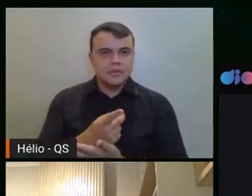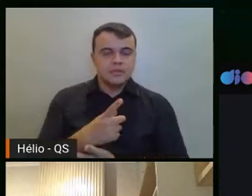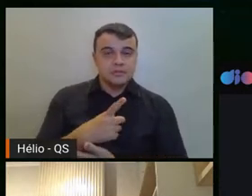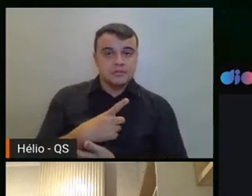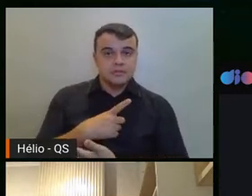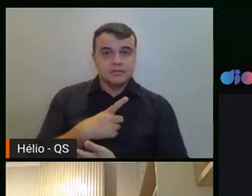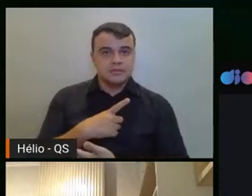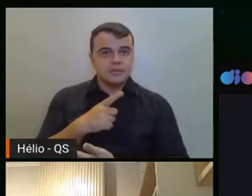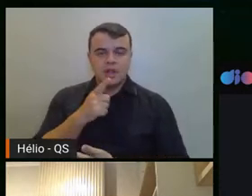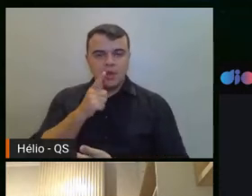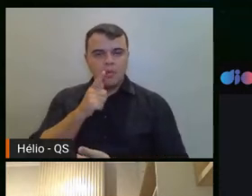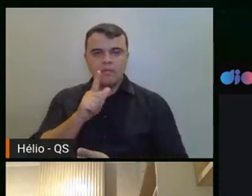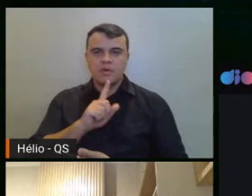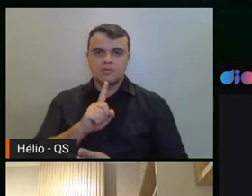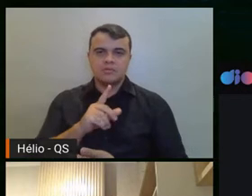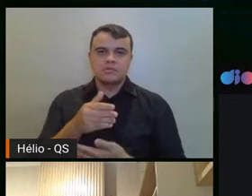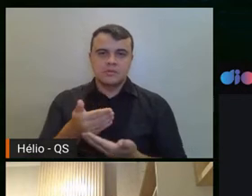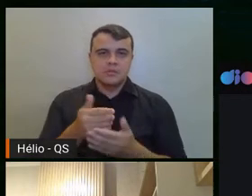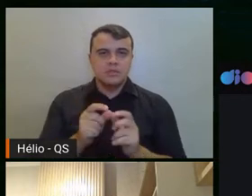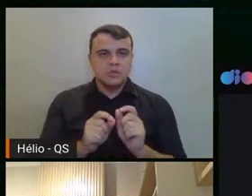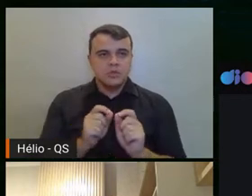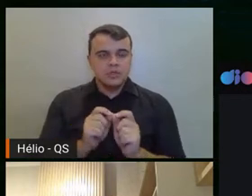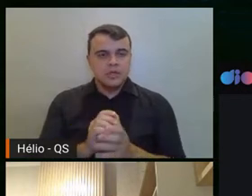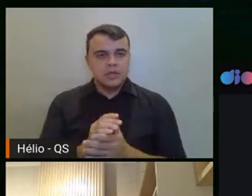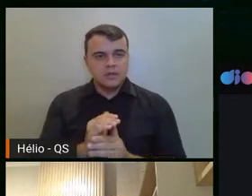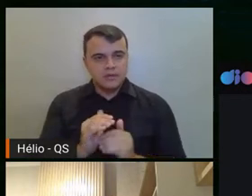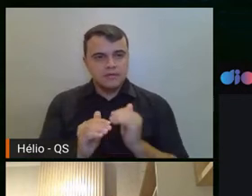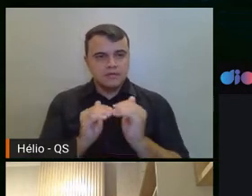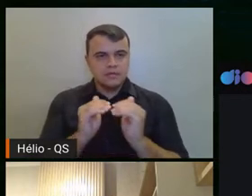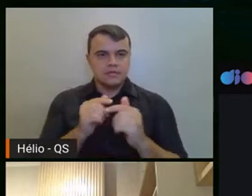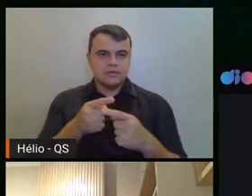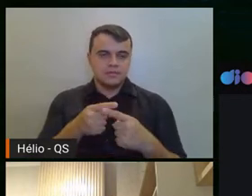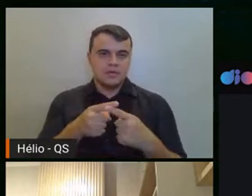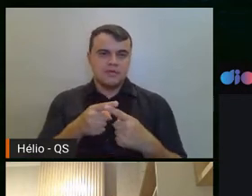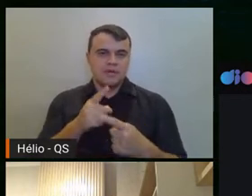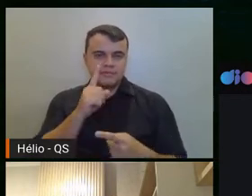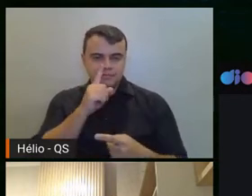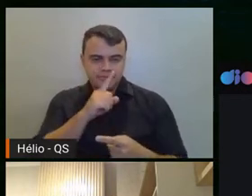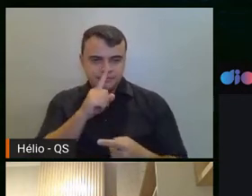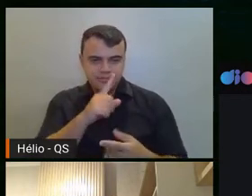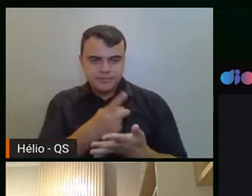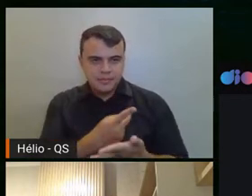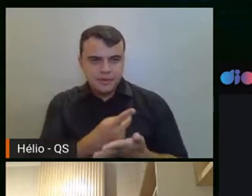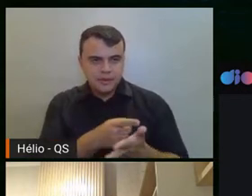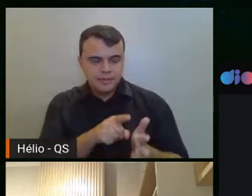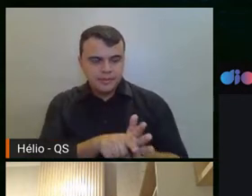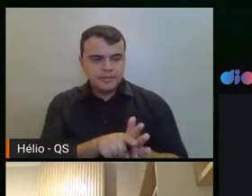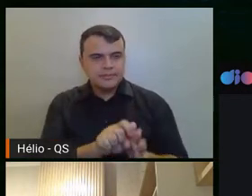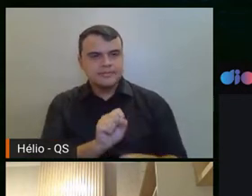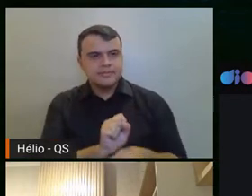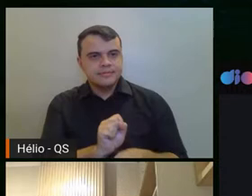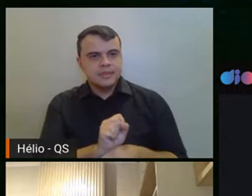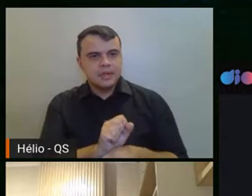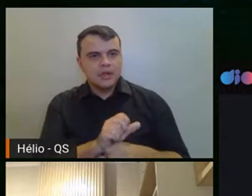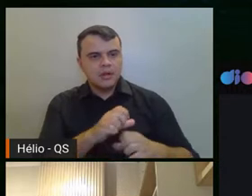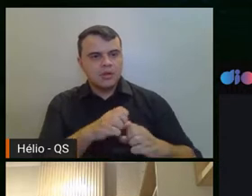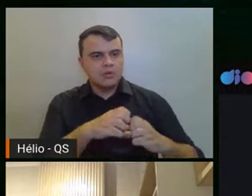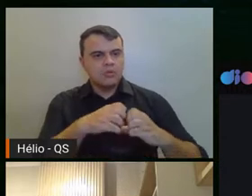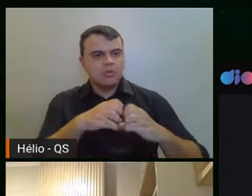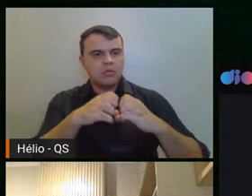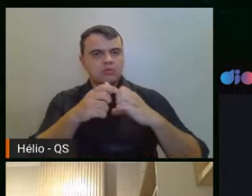não vai conseguir né avançar porque você vai falhar nos questionários e você vai ter que esperar um tempo até seus corações